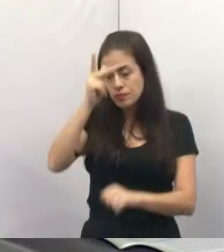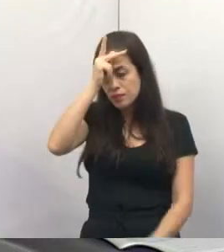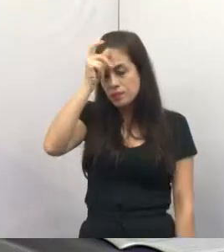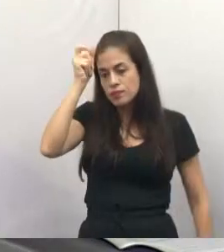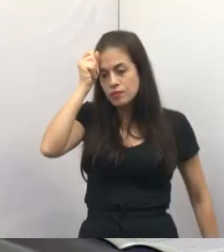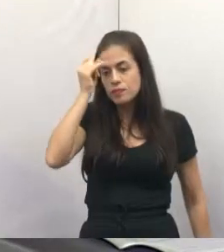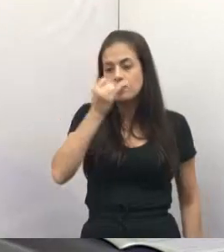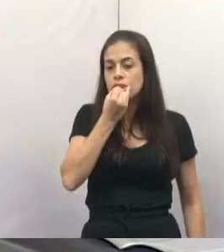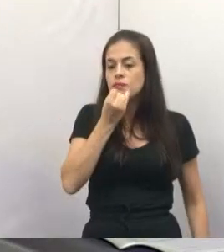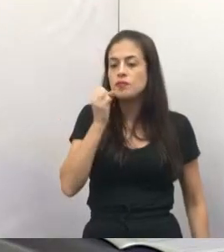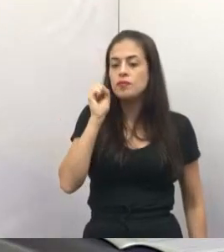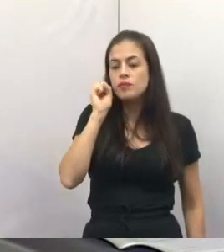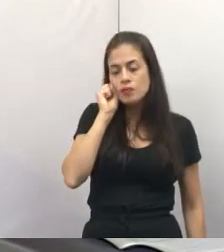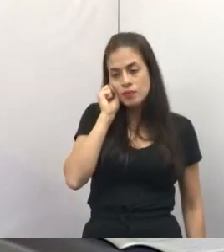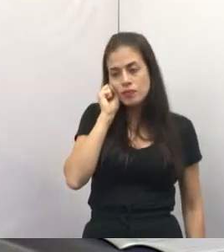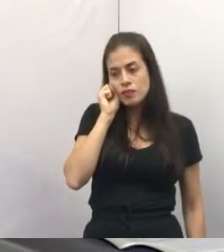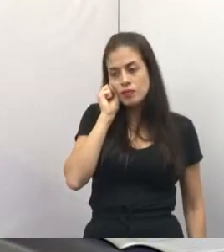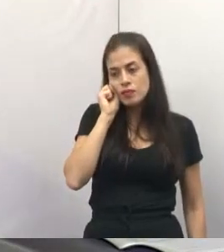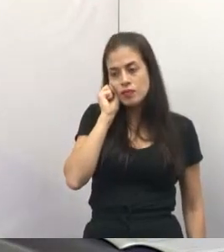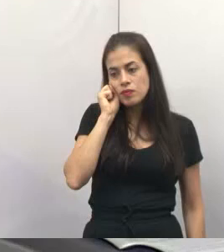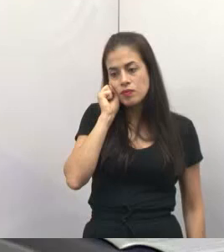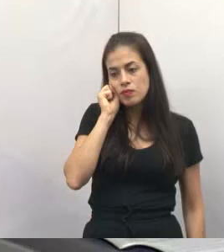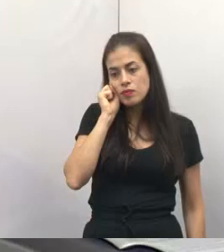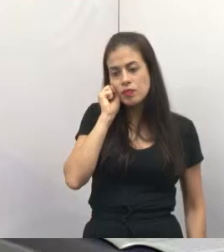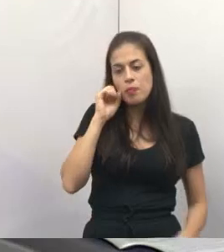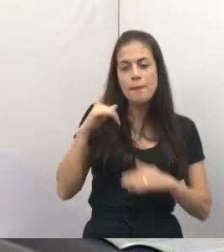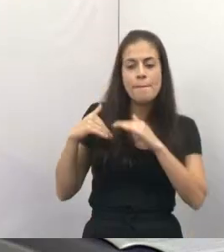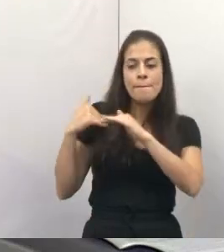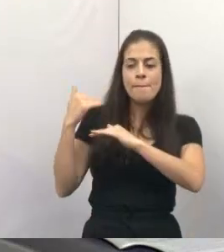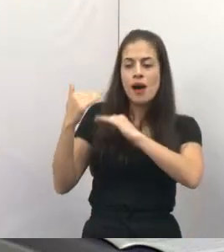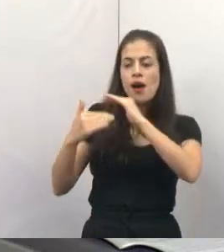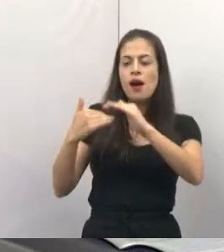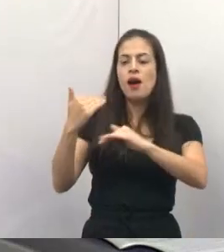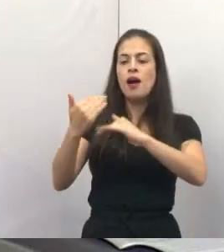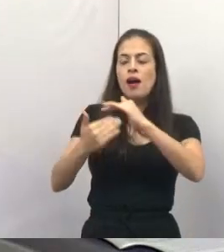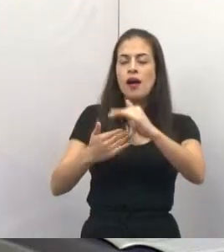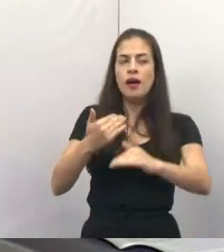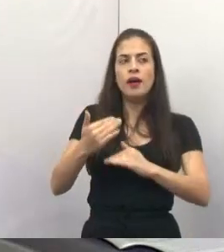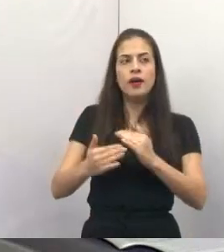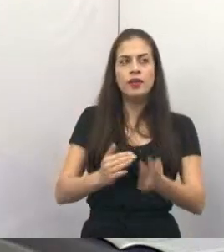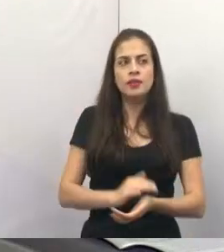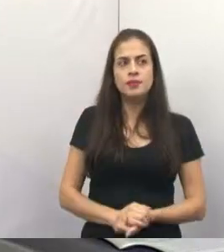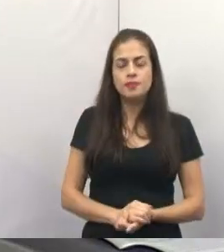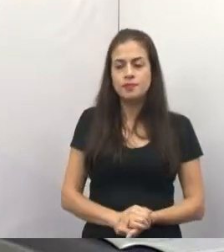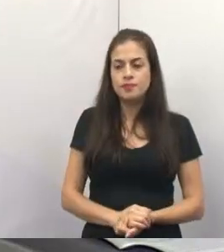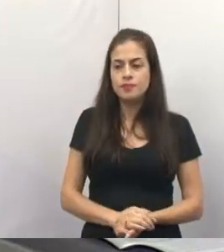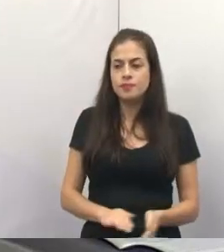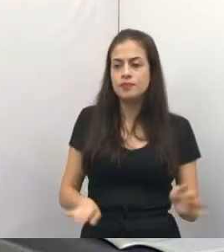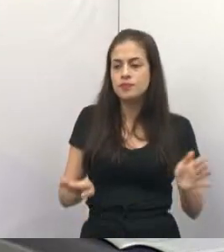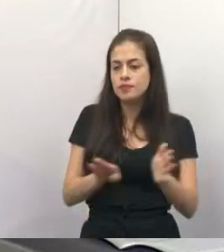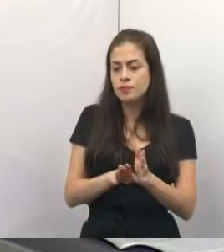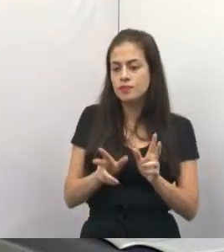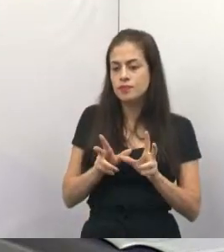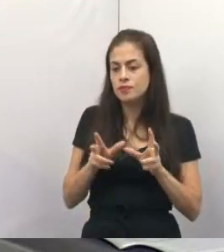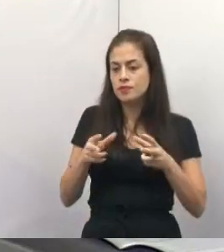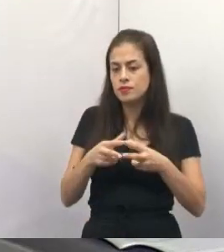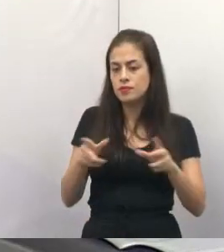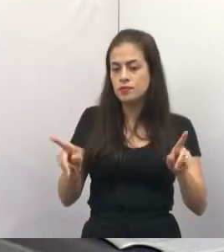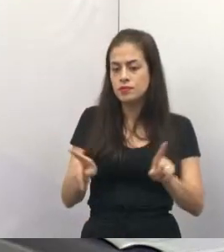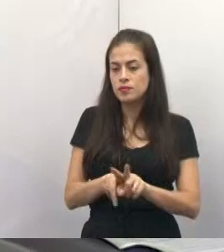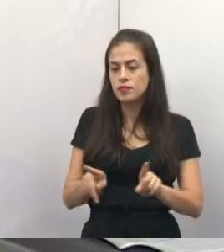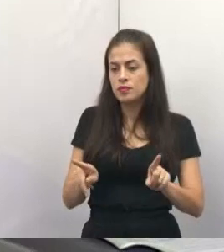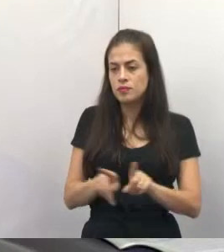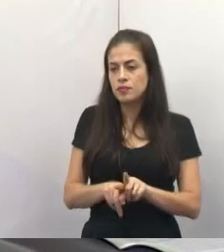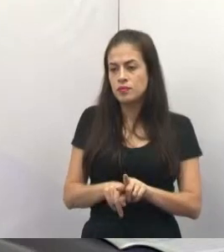Isaías Santana. Passado esse período aí, chegou a essa casa também,